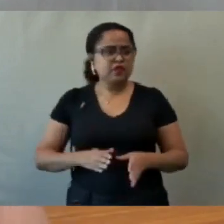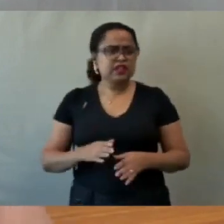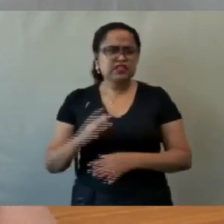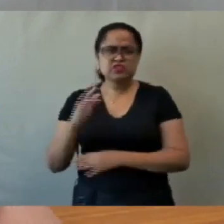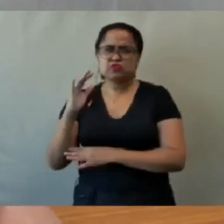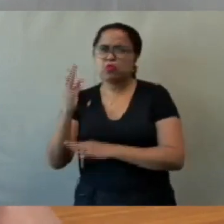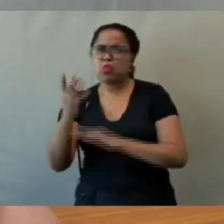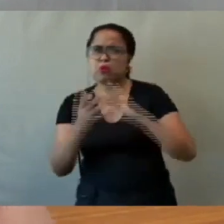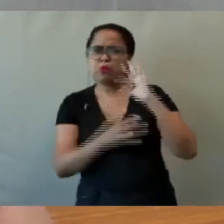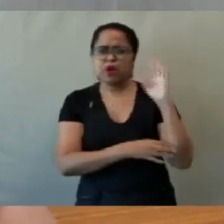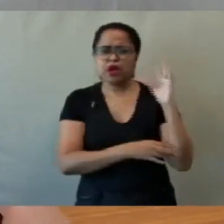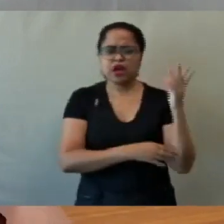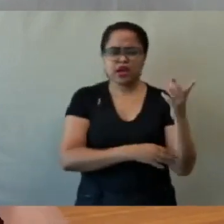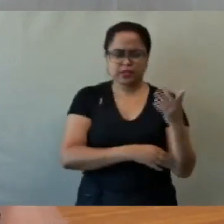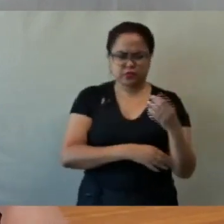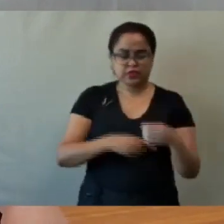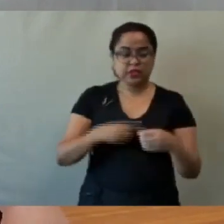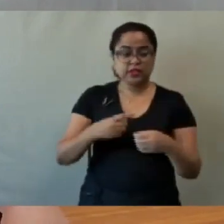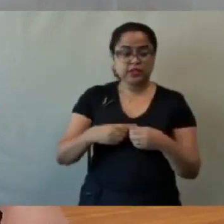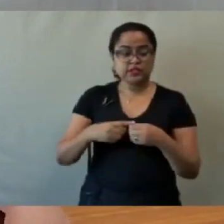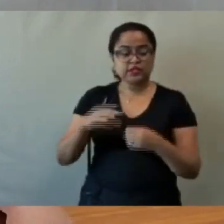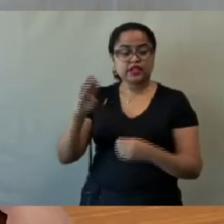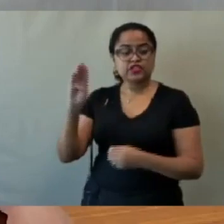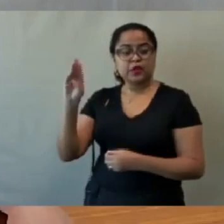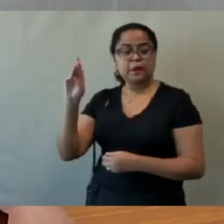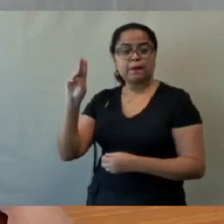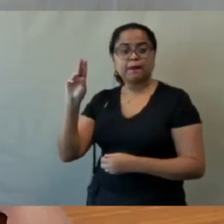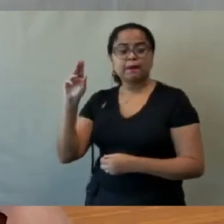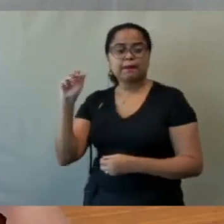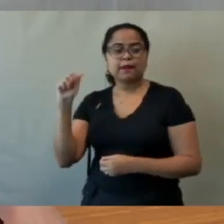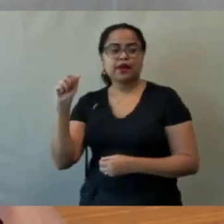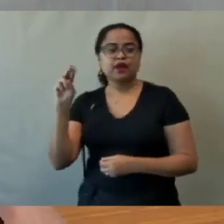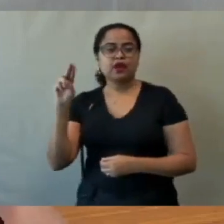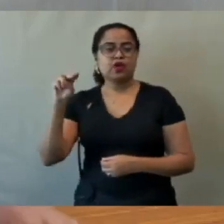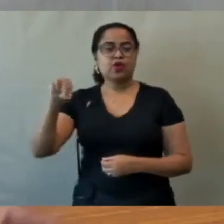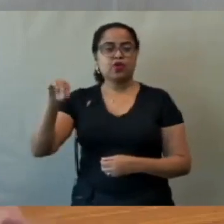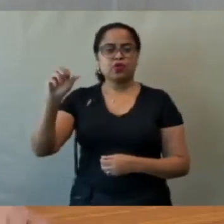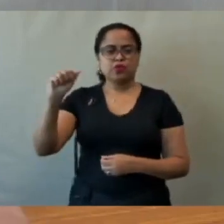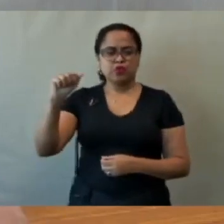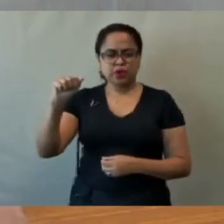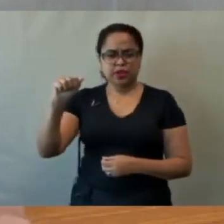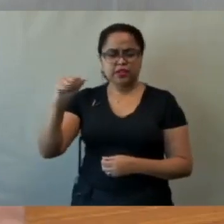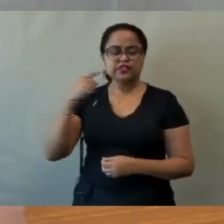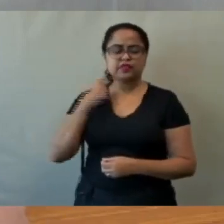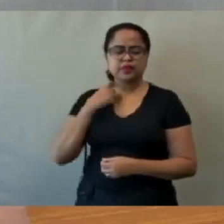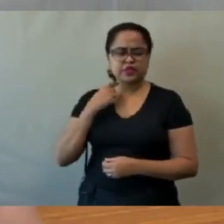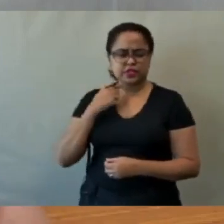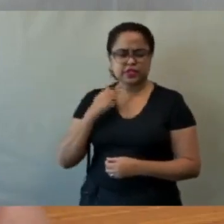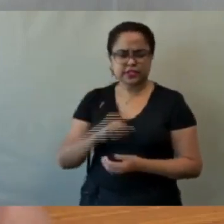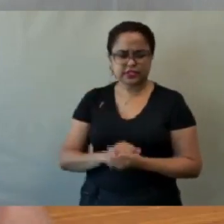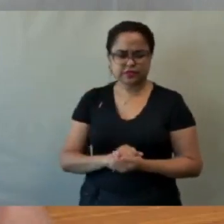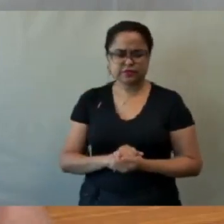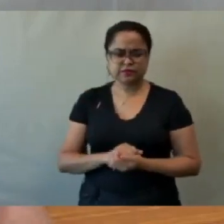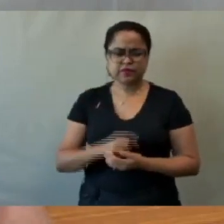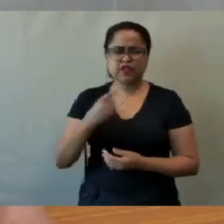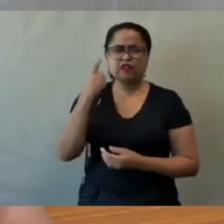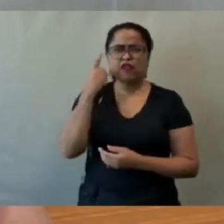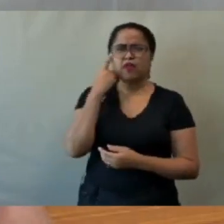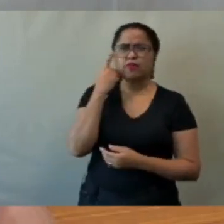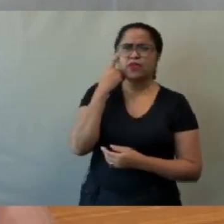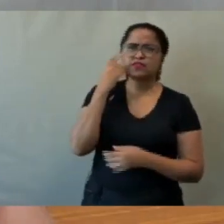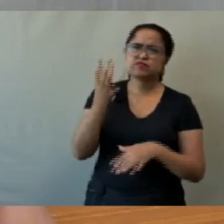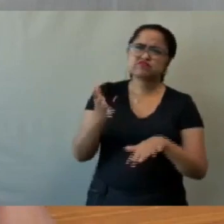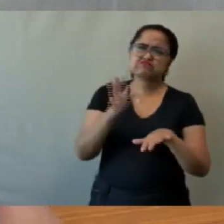no mato da cidade de Braúnas, Minas Gerais. E, falando de inclusão, eu fiquei aqui pensando